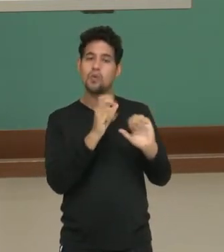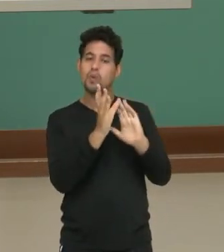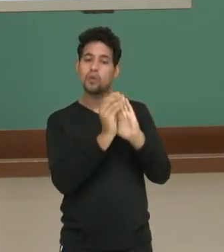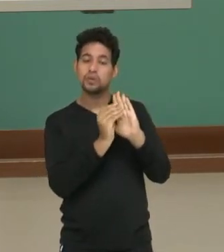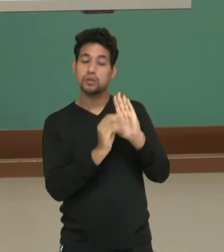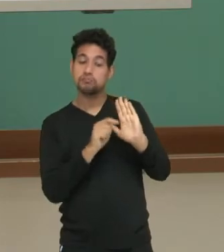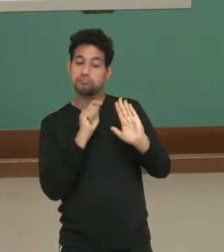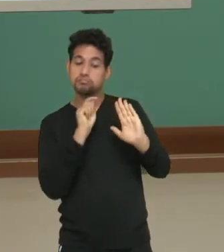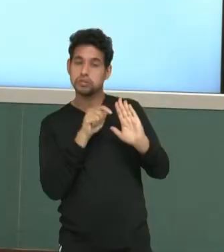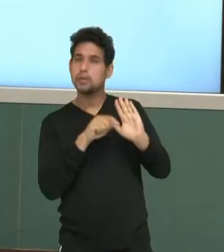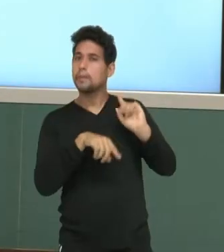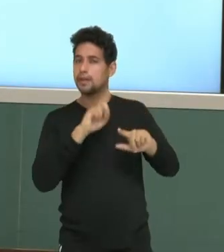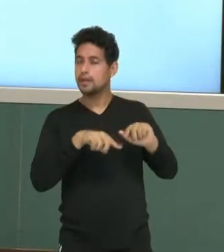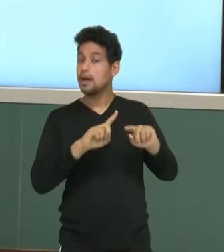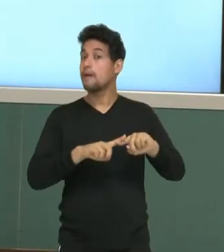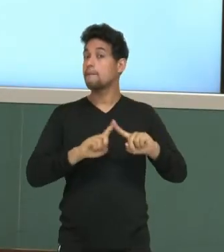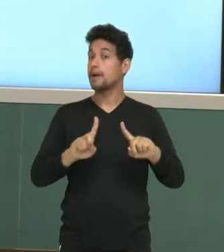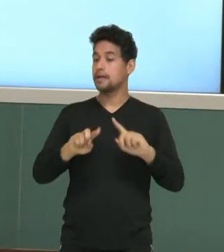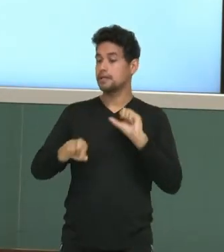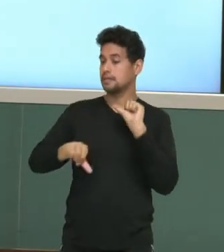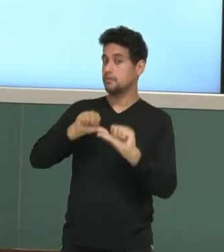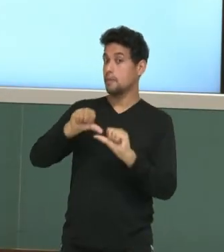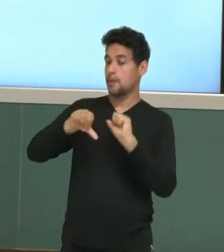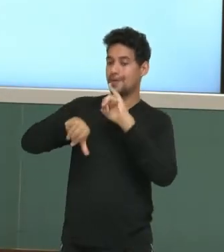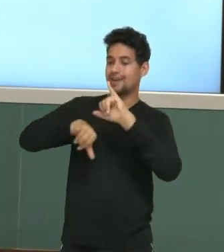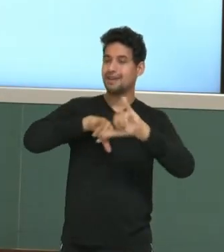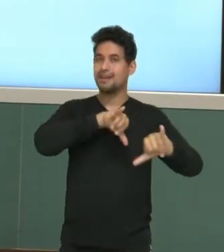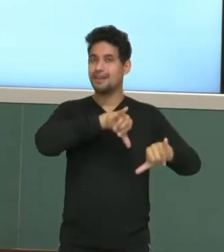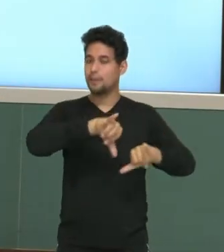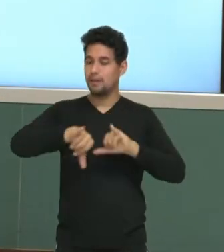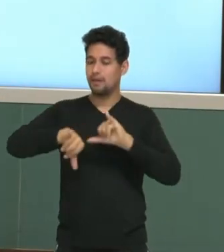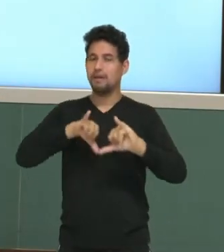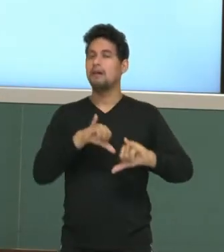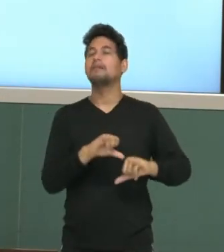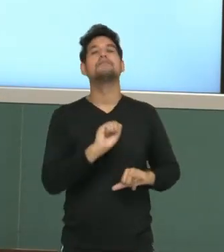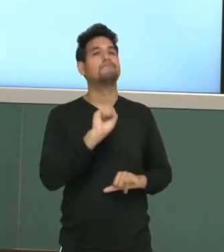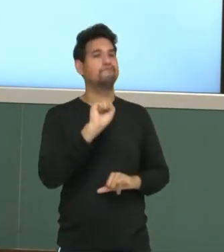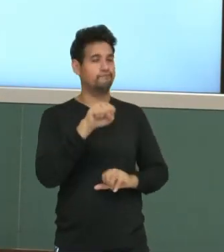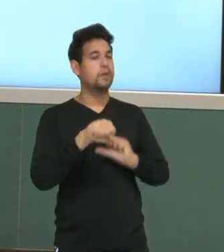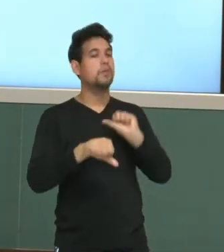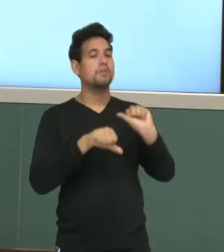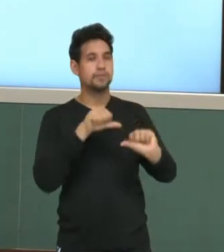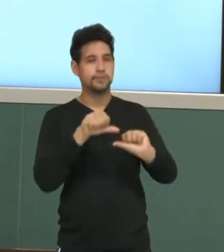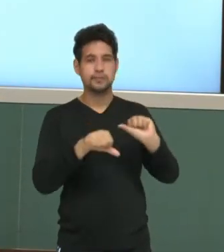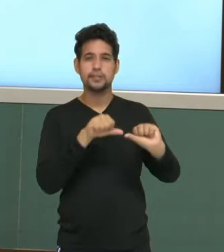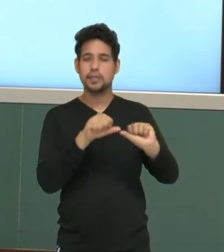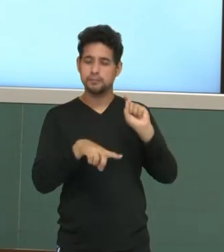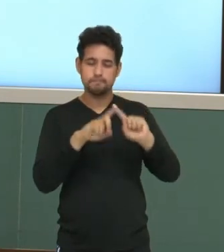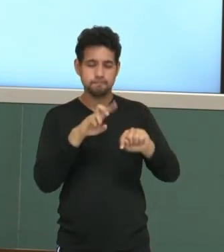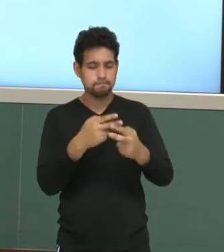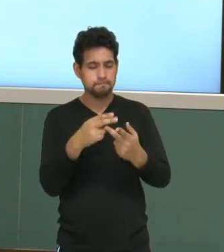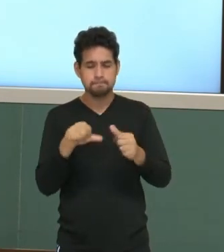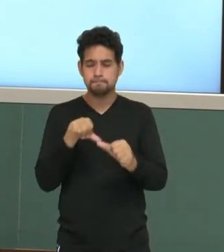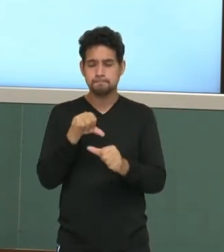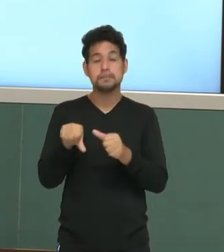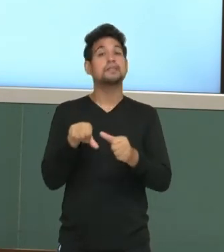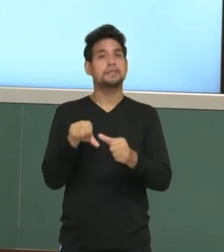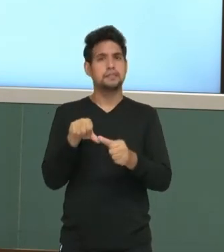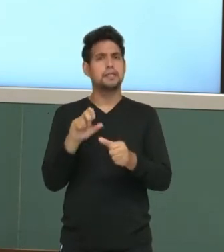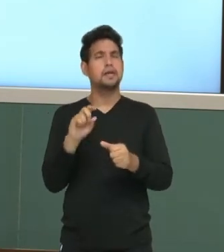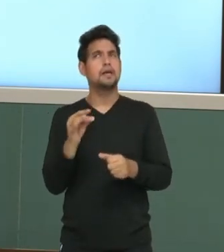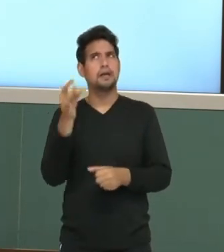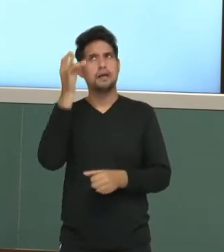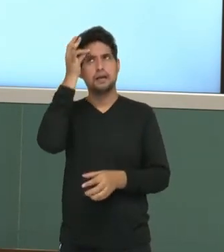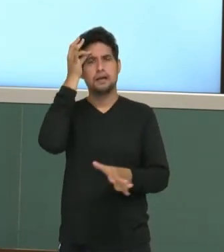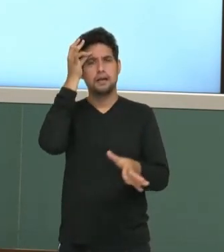material. Já as transformações químicas alteram a composição do material. Então, é um jeito de nós